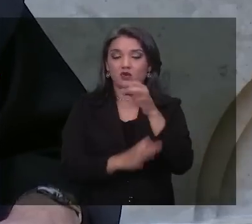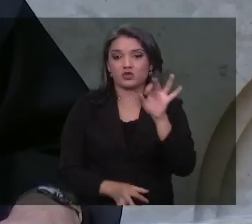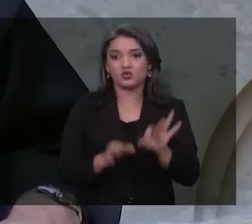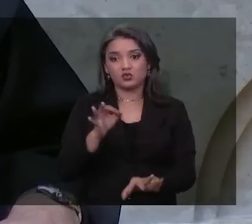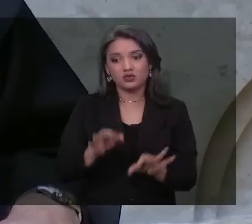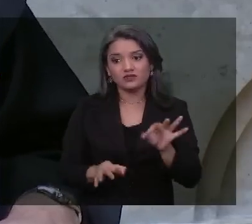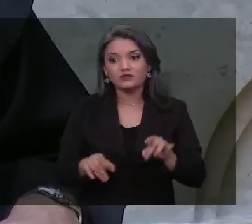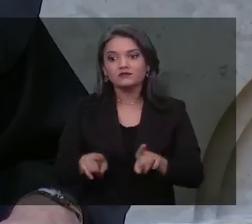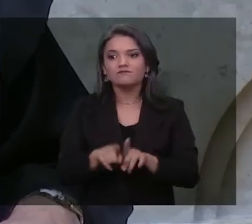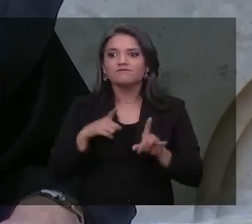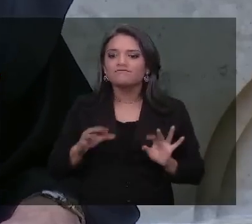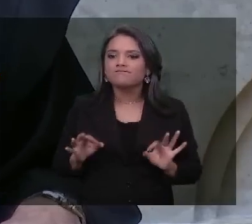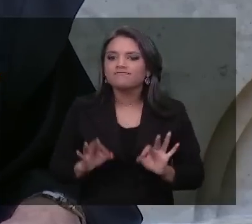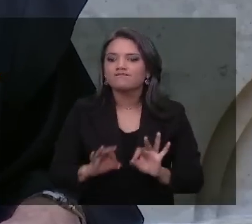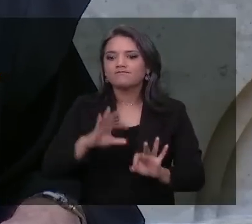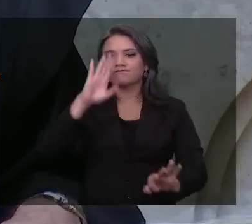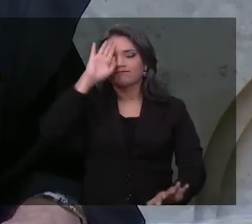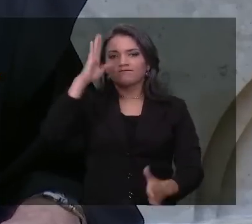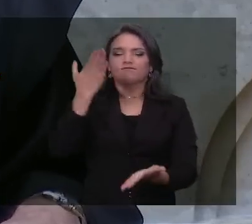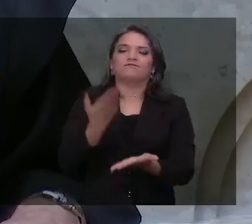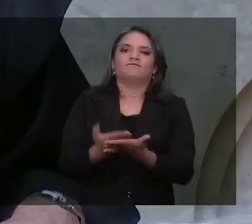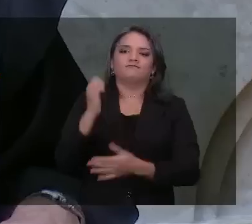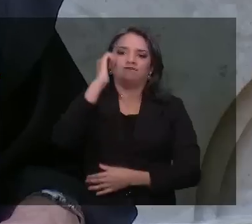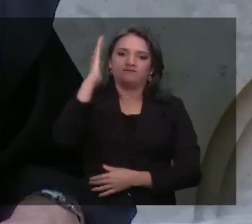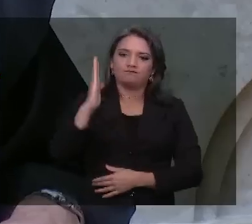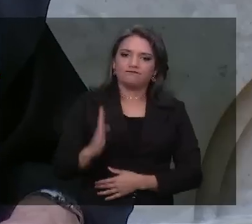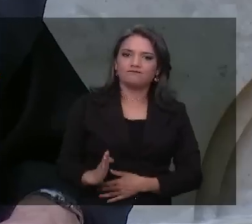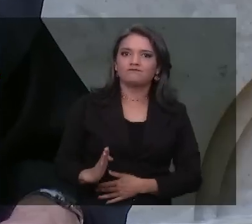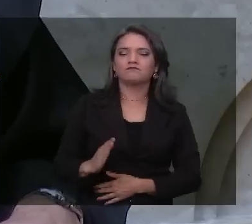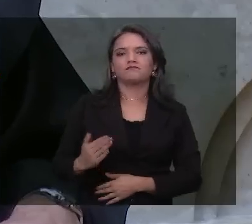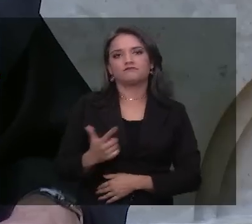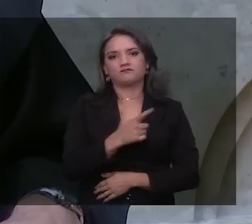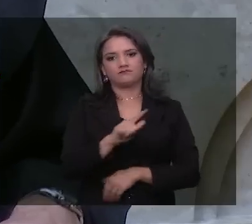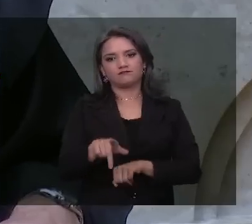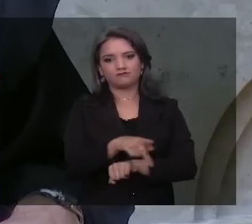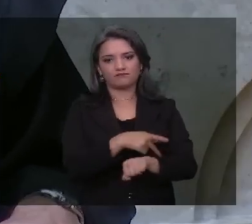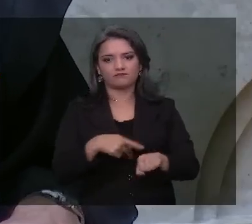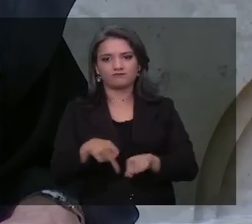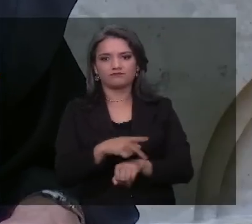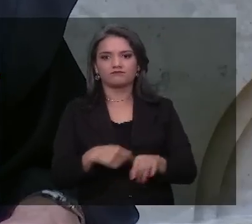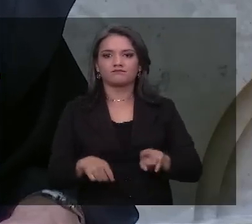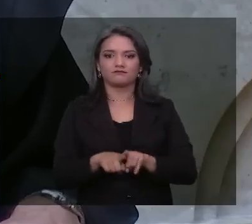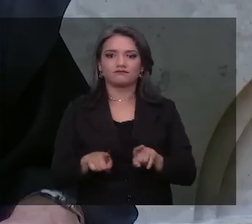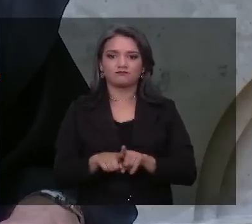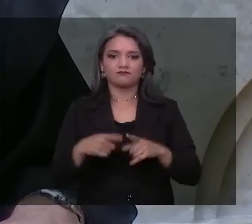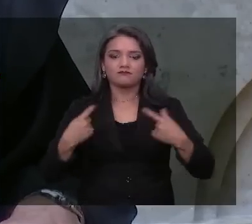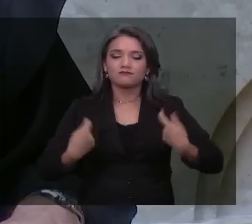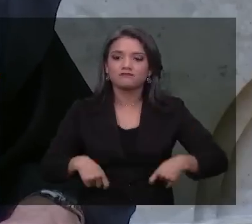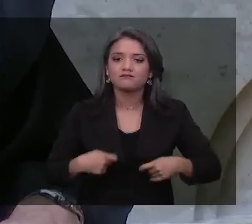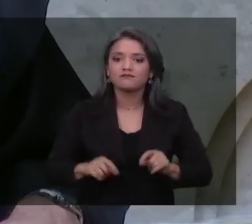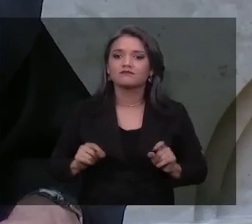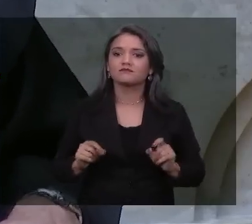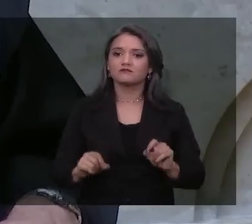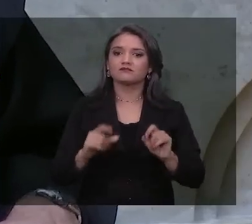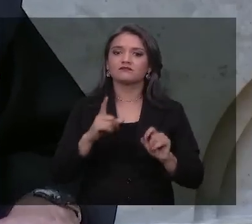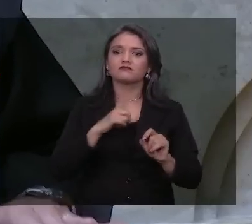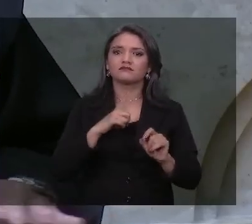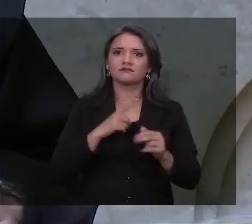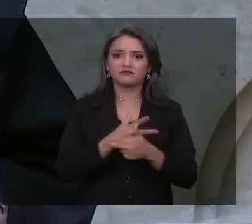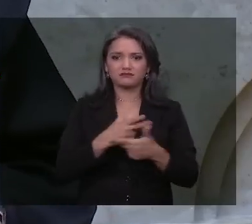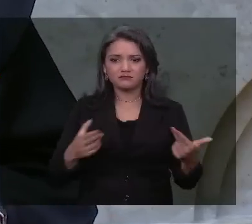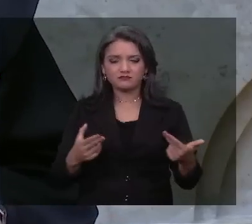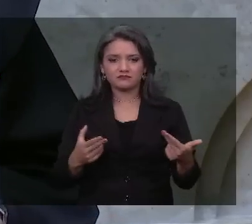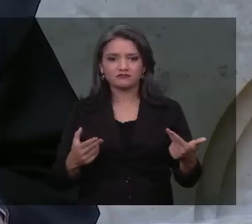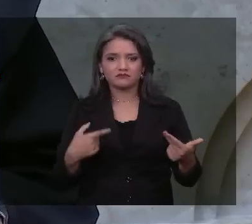consolidação da confiabilidade do Brasil no cenário internacional. Isso é necessário para assegurar a competitividade de nossos